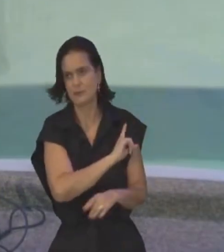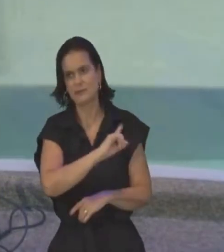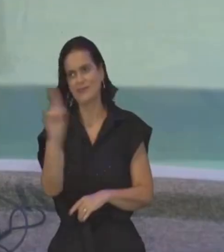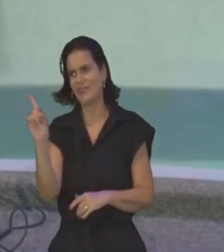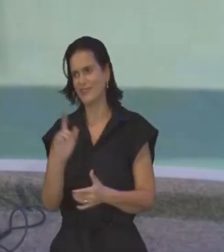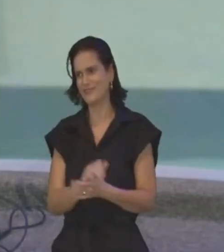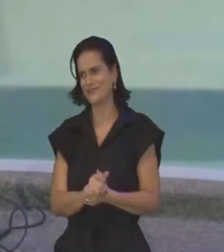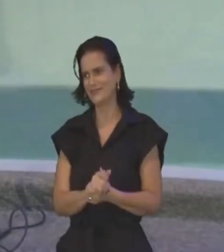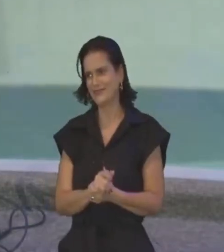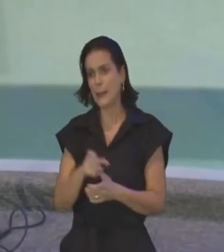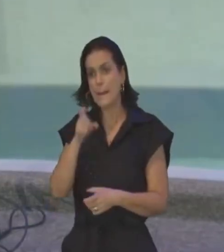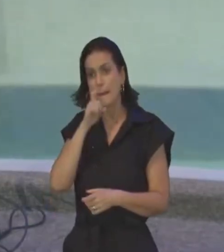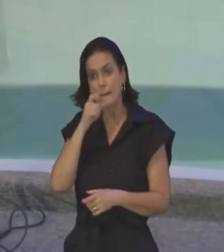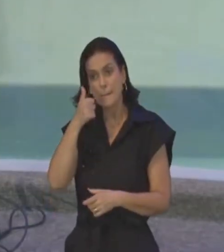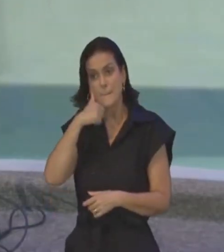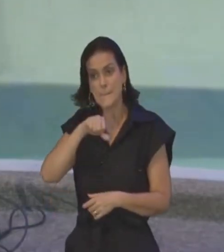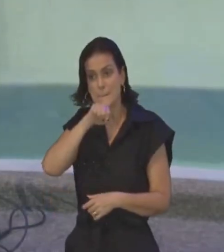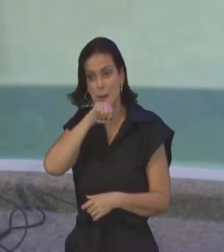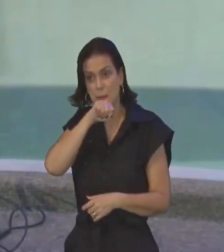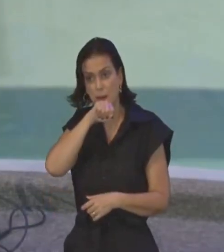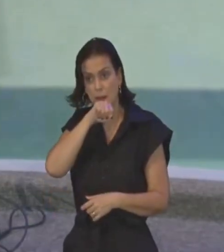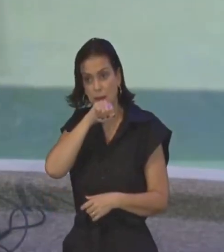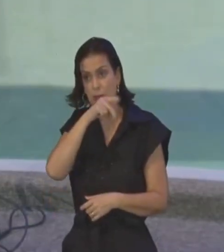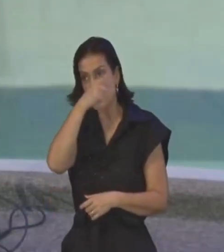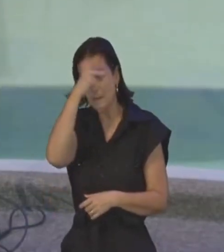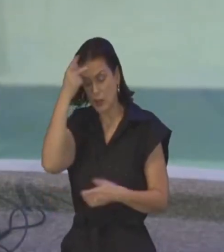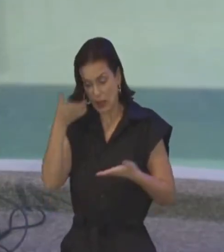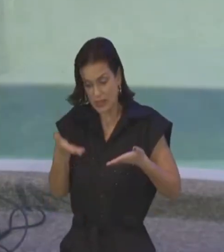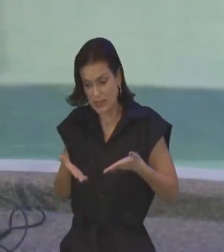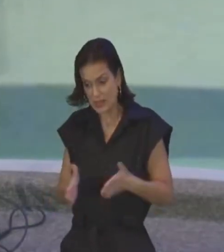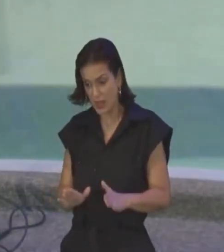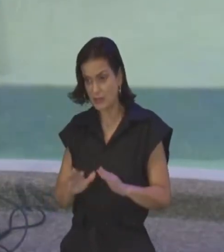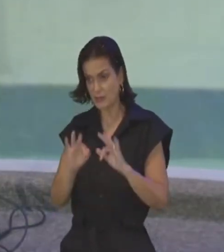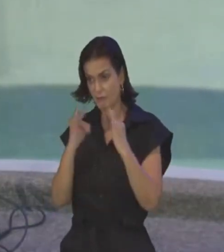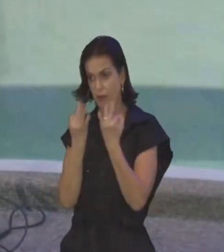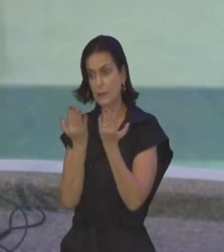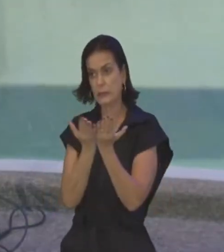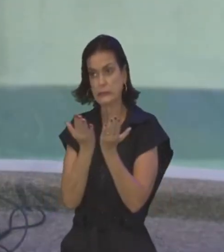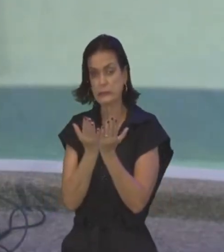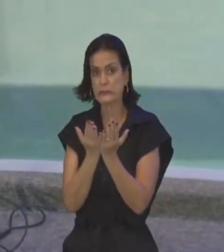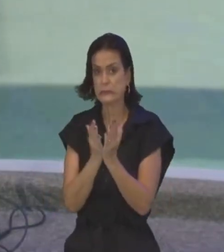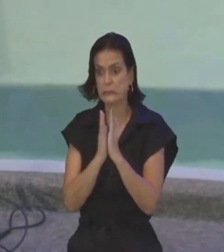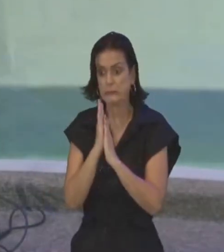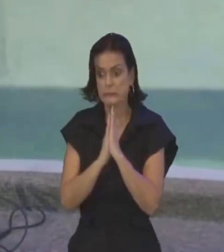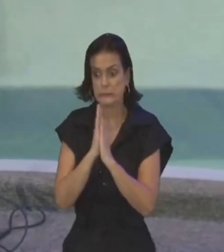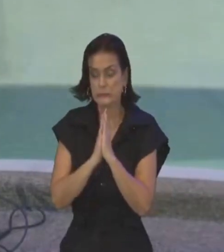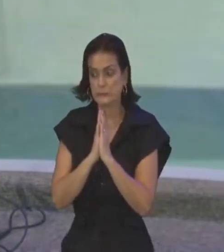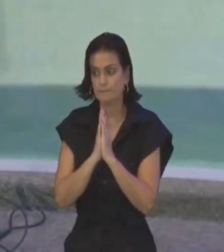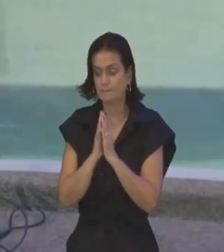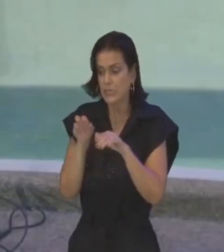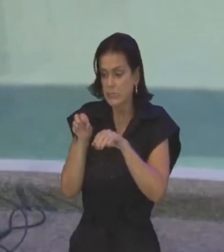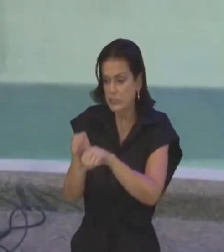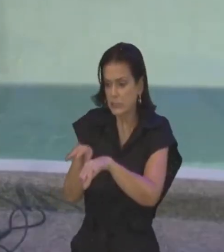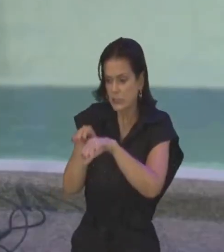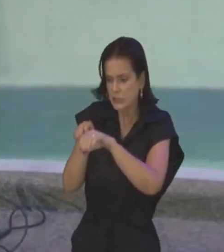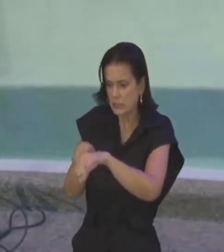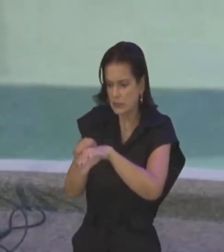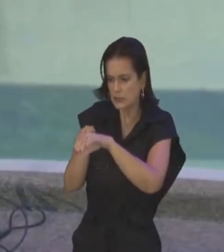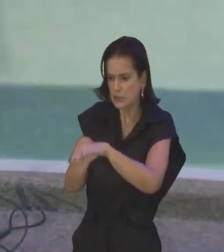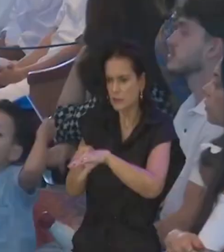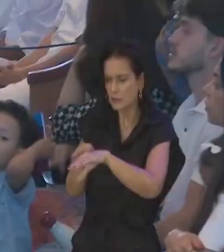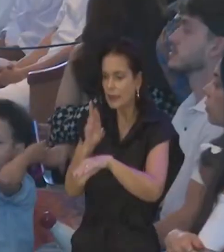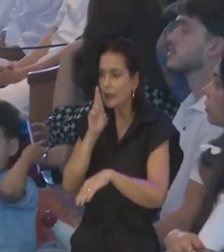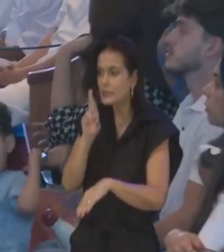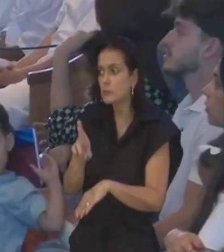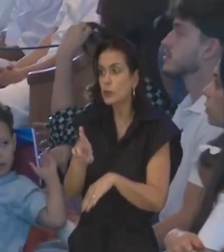contrário, os pais, principalmente quem nasce no lar cristão, alguns pais ficam naquela expectativa, ensinam, e qual será a